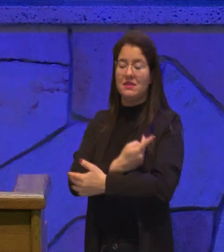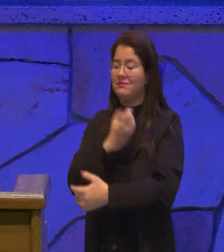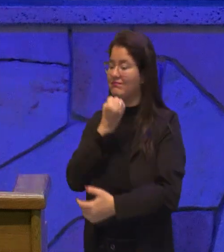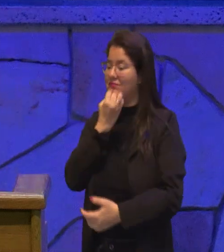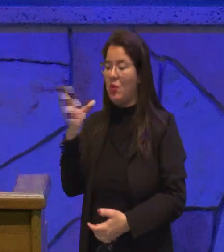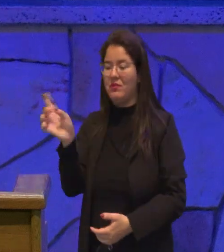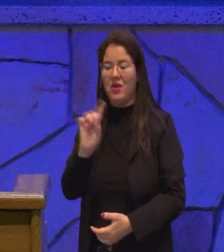dá certo.